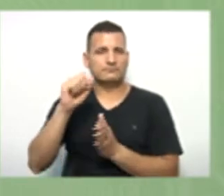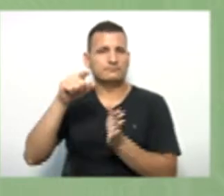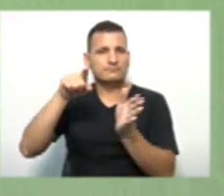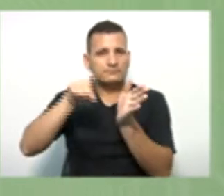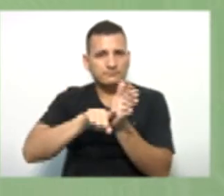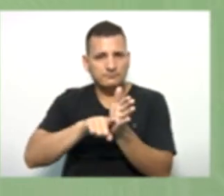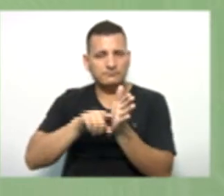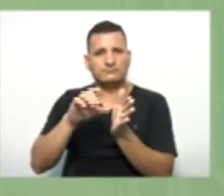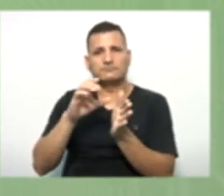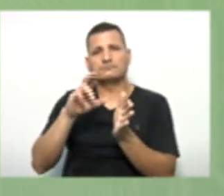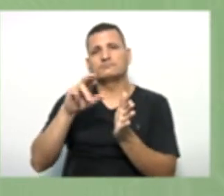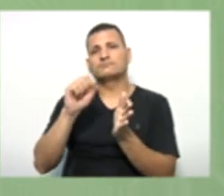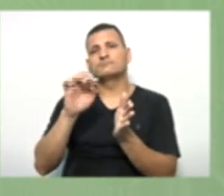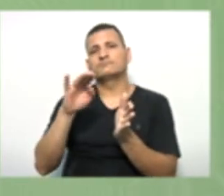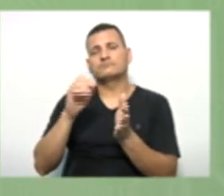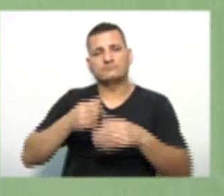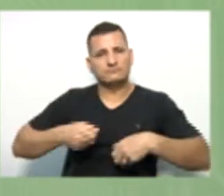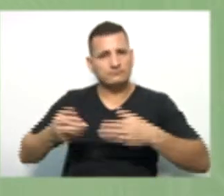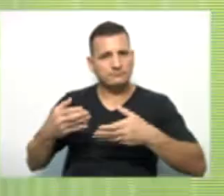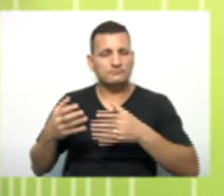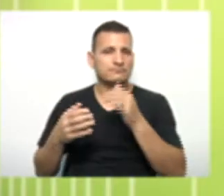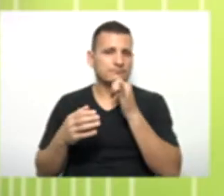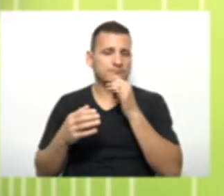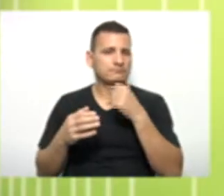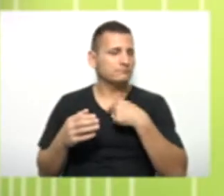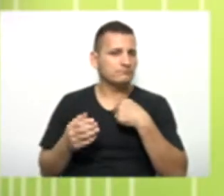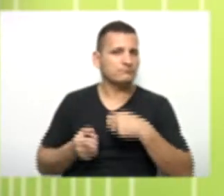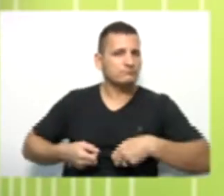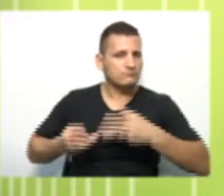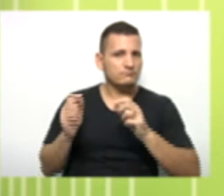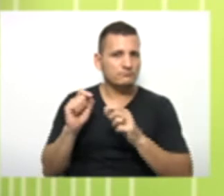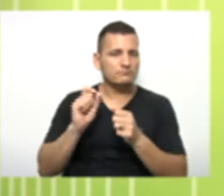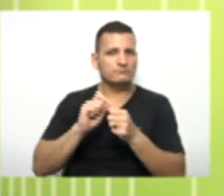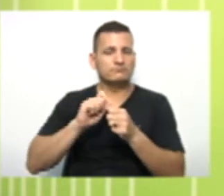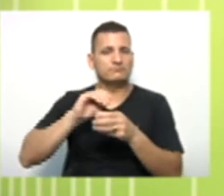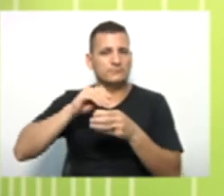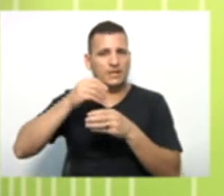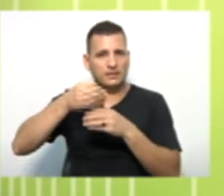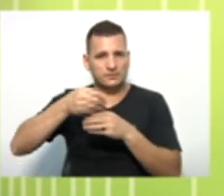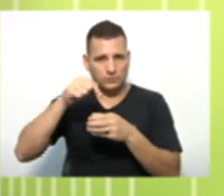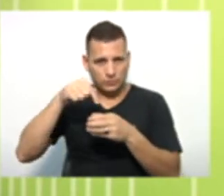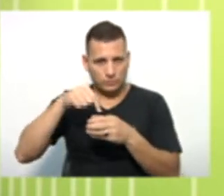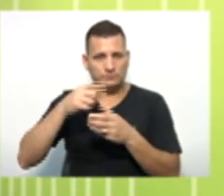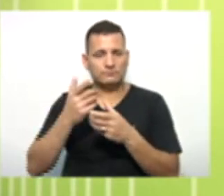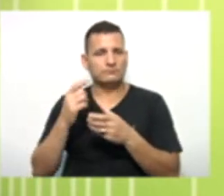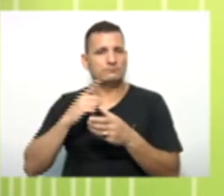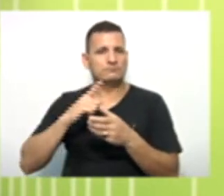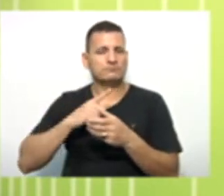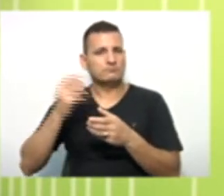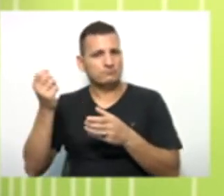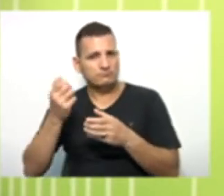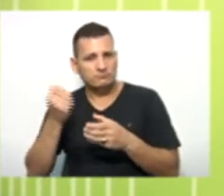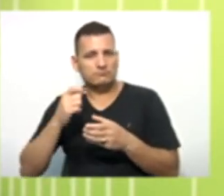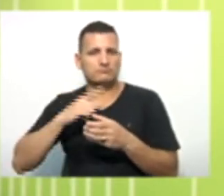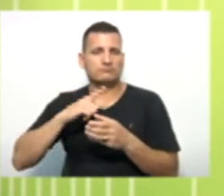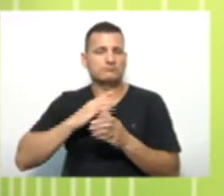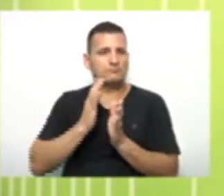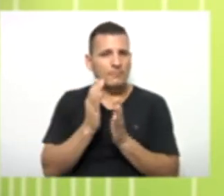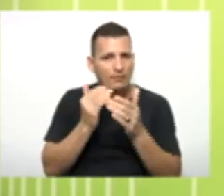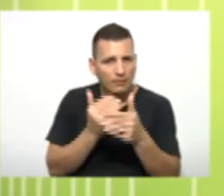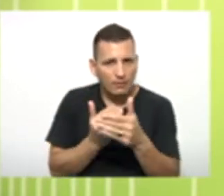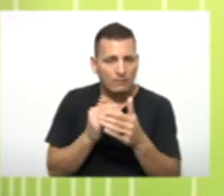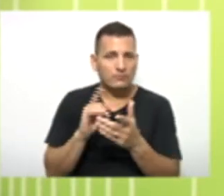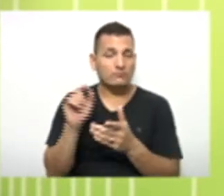Então, quais são os custos para mim fazer o iogurte? Eu tenho leite, eu tenho o que mais? Embalagem. Então, o leite, o cooperado, ele